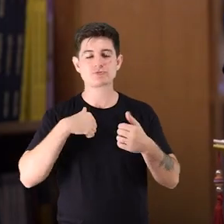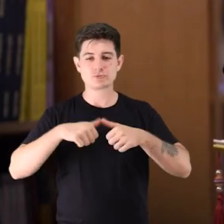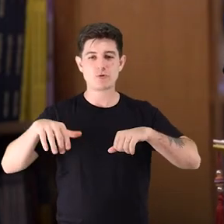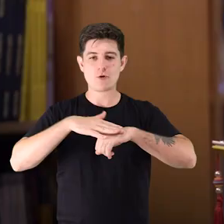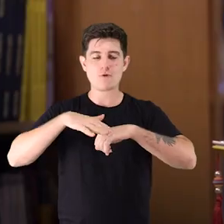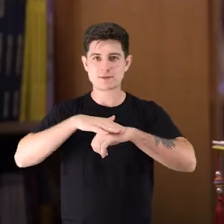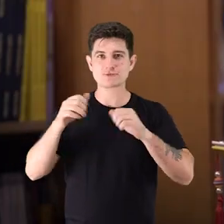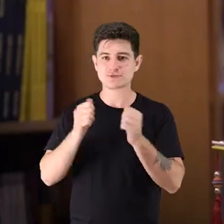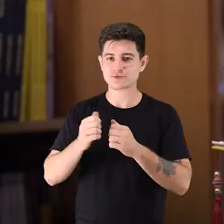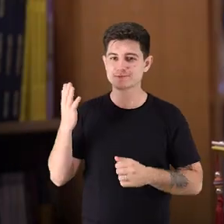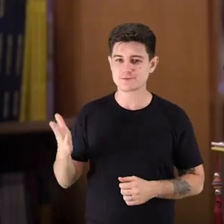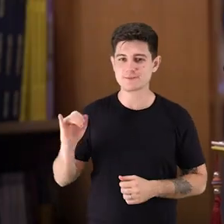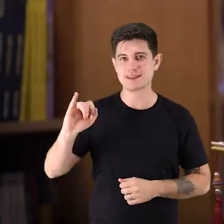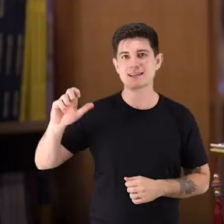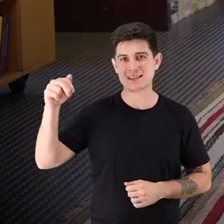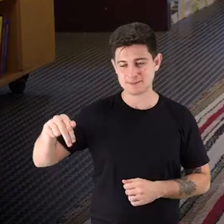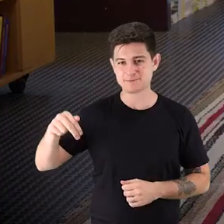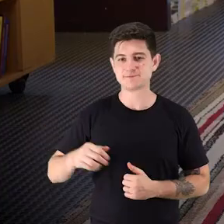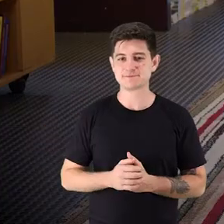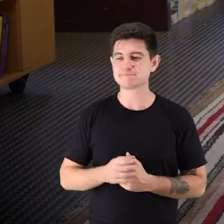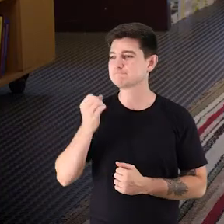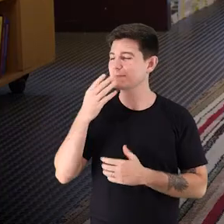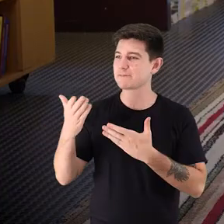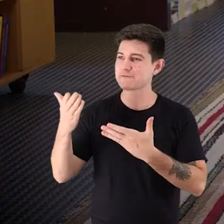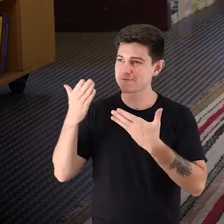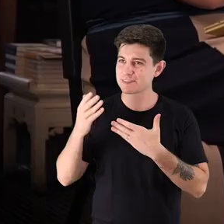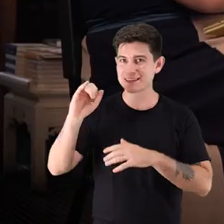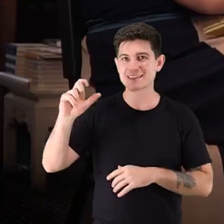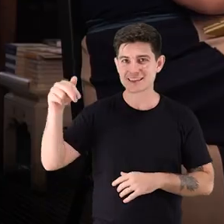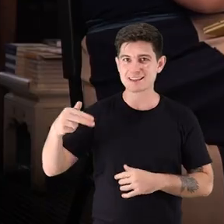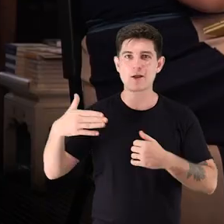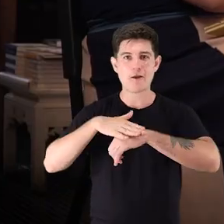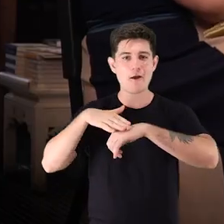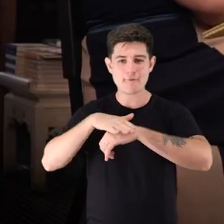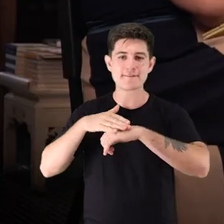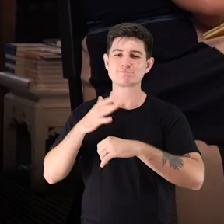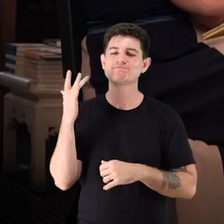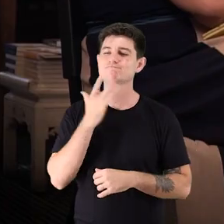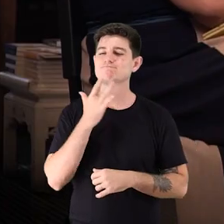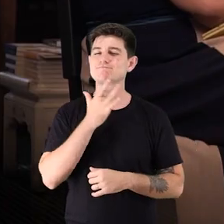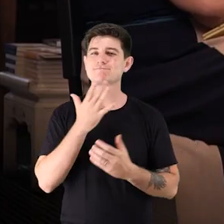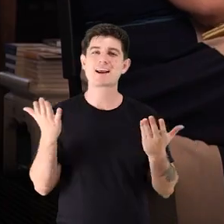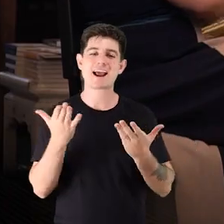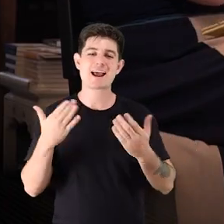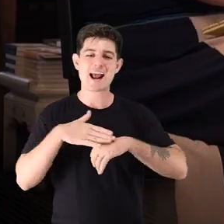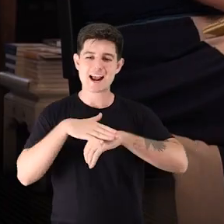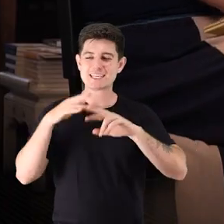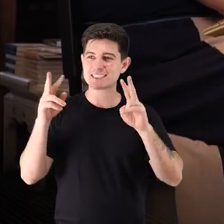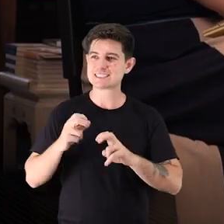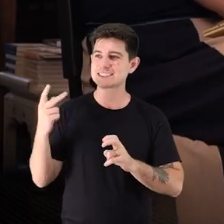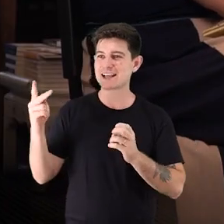aqui conversando com o nosso querido escritor, o Ilan Brena. Ilan, bem-vindo a essa conversa